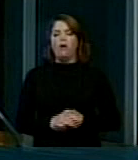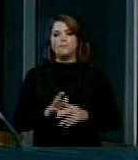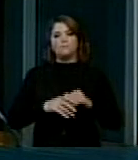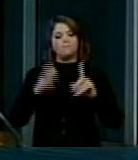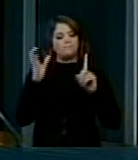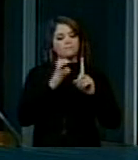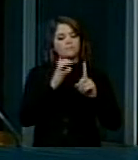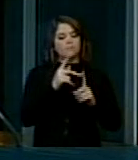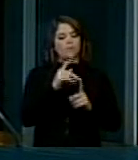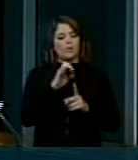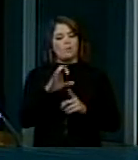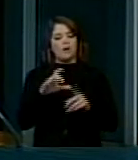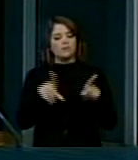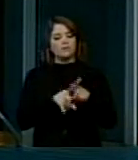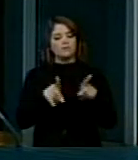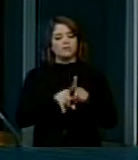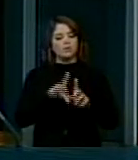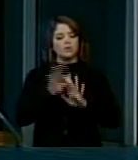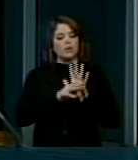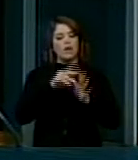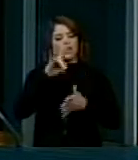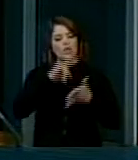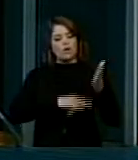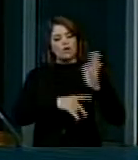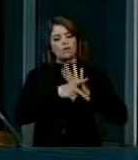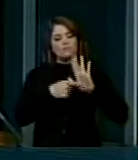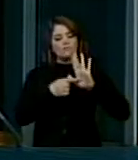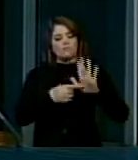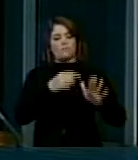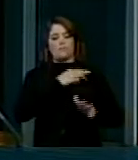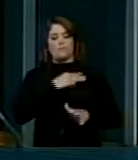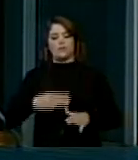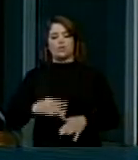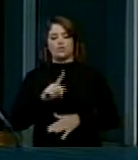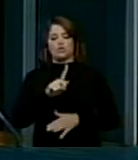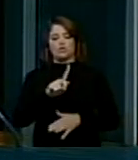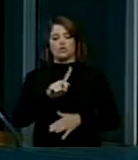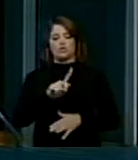capacidade de execução, e também a nota apresentada pelo ministro Gilberto Carvalho. Muito obrigado.